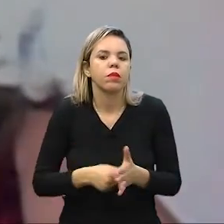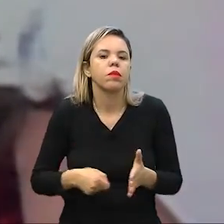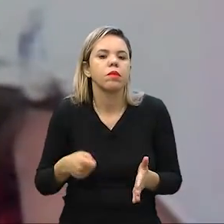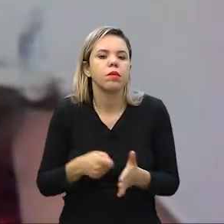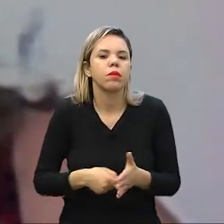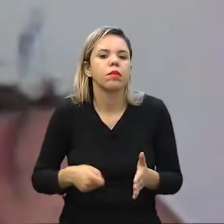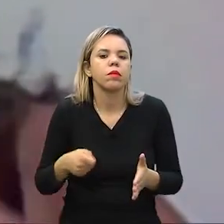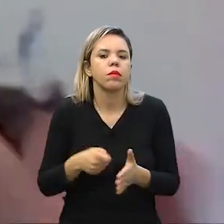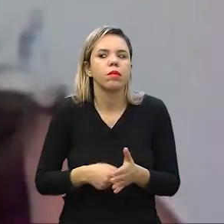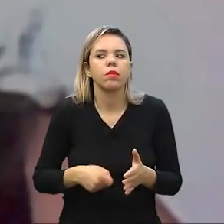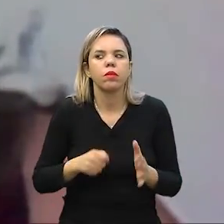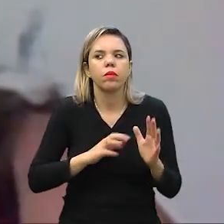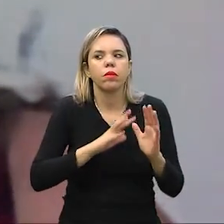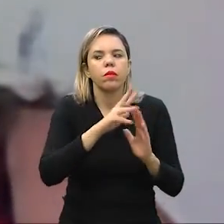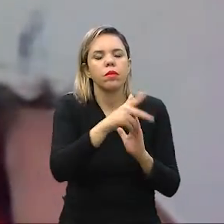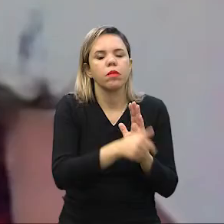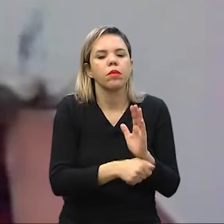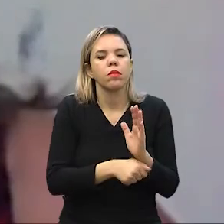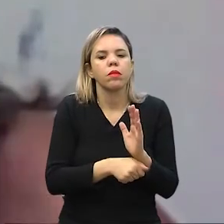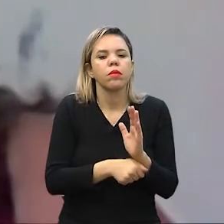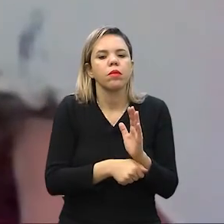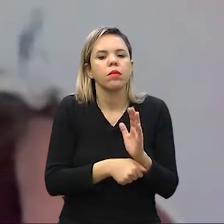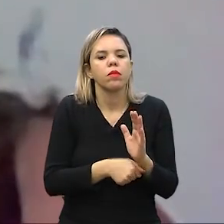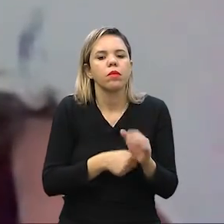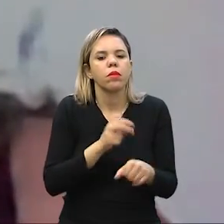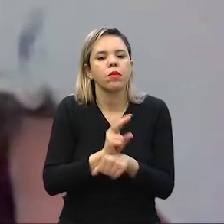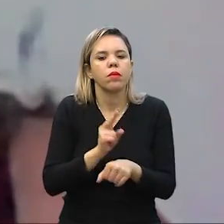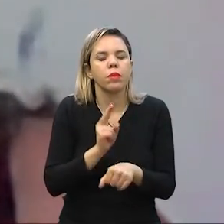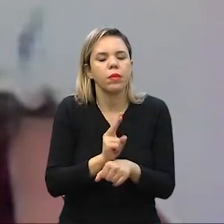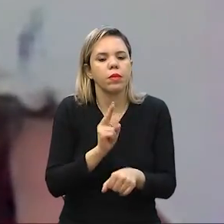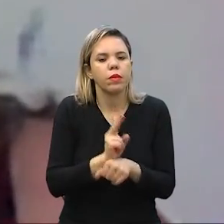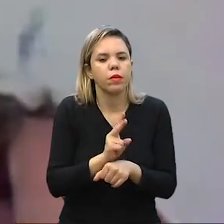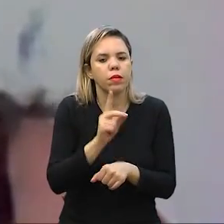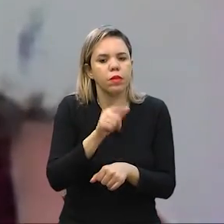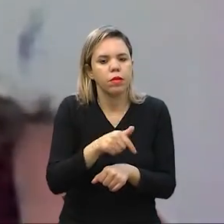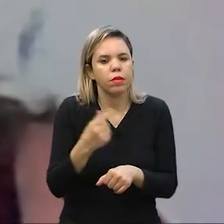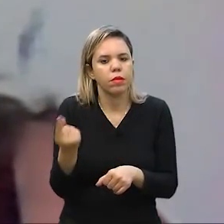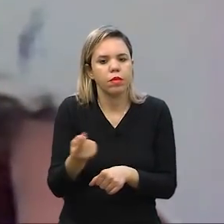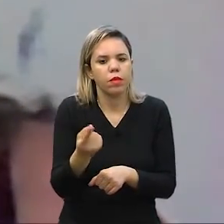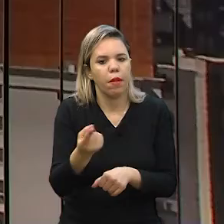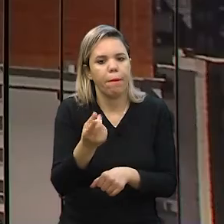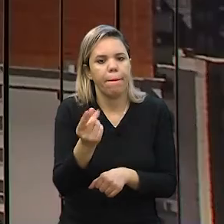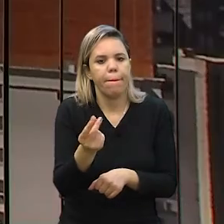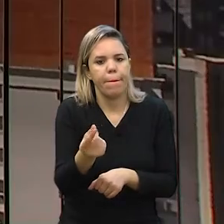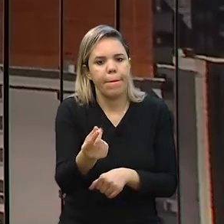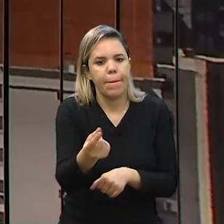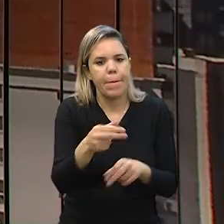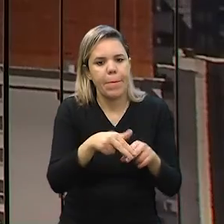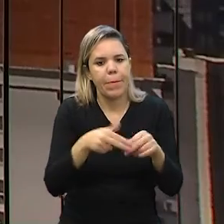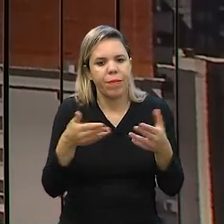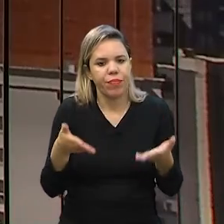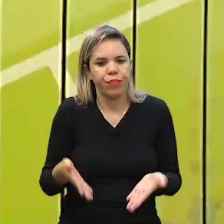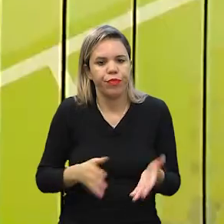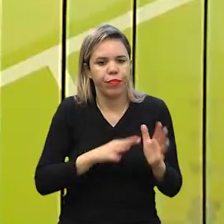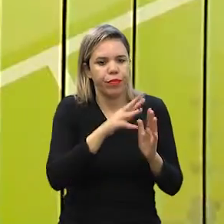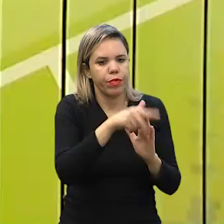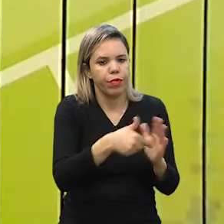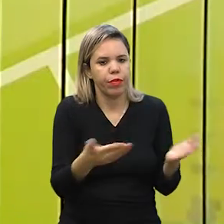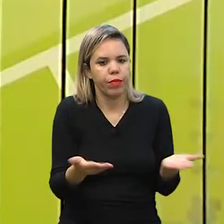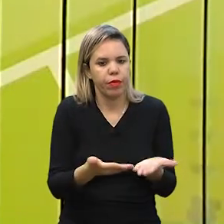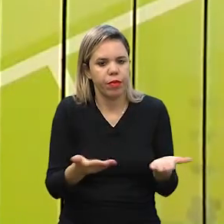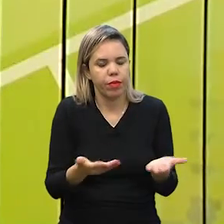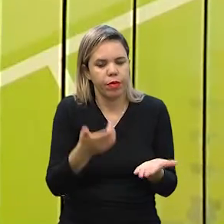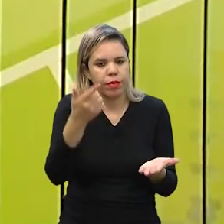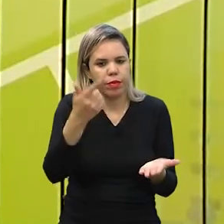a luta pelo meio ambiente, a luta pela conservação, ela é eterna. Por isso que nós estamos aqui no Giro Ambiental hoje,